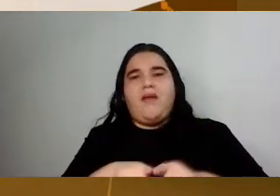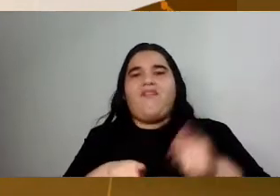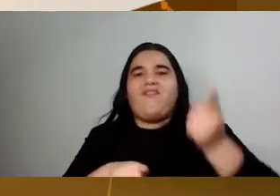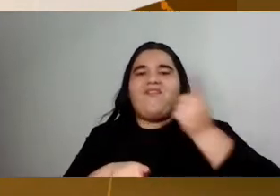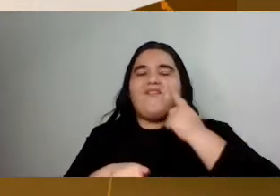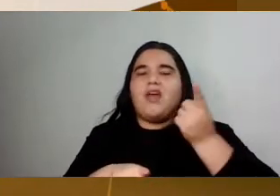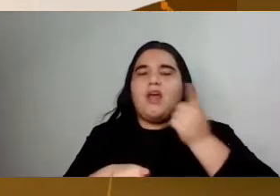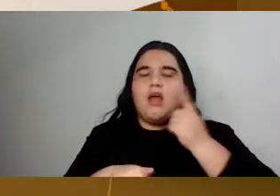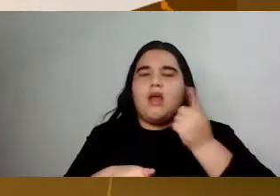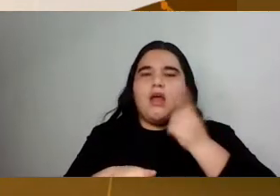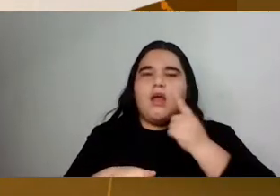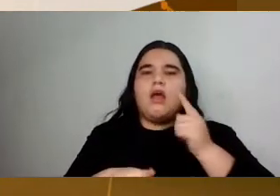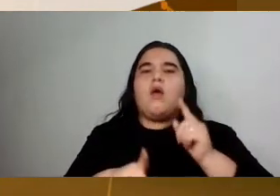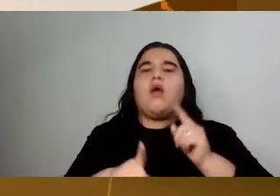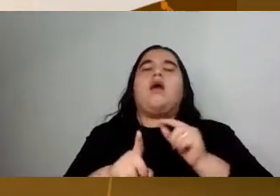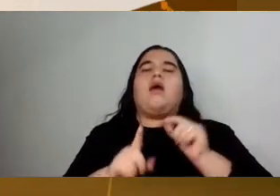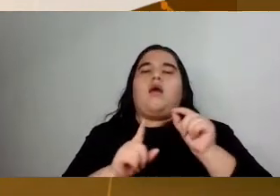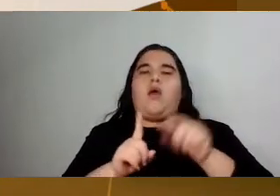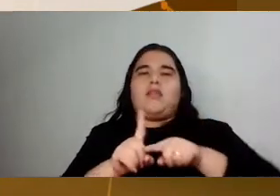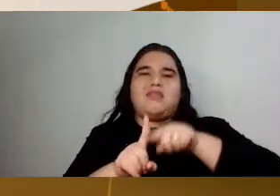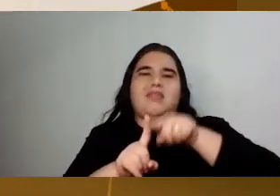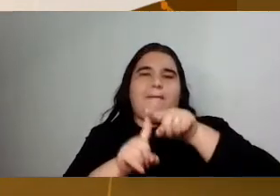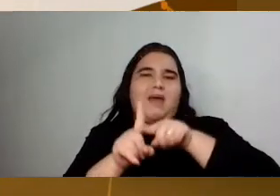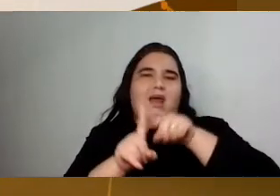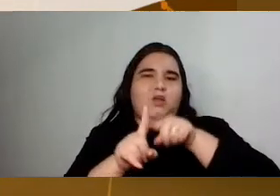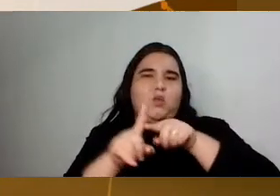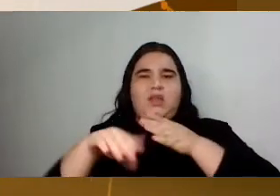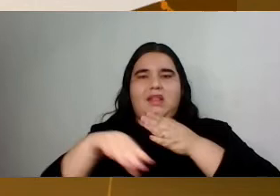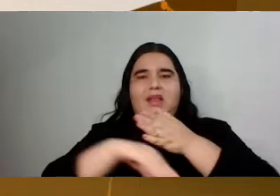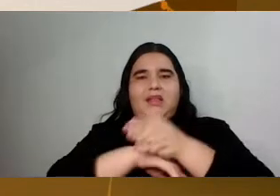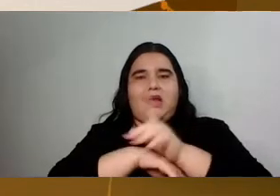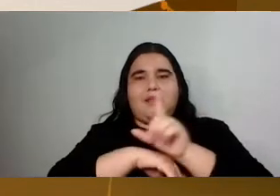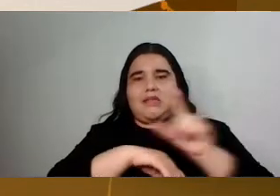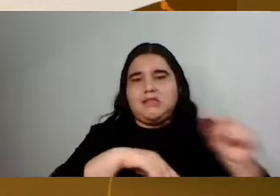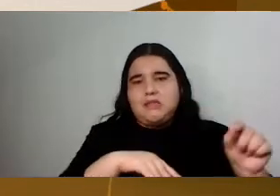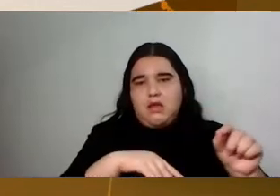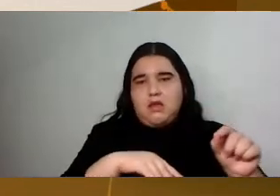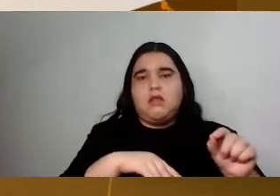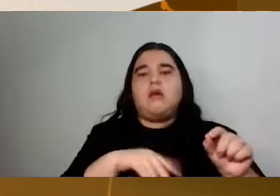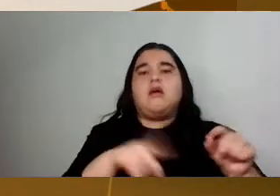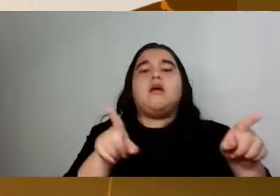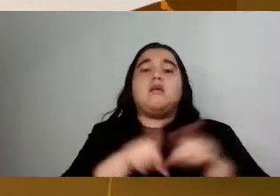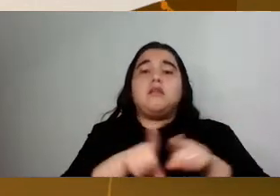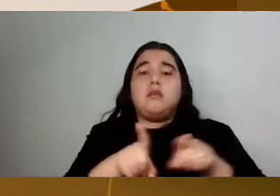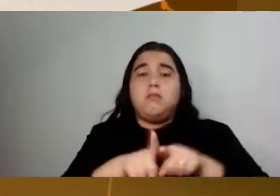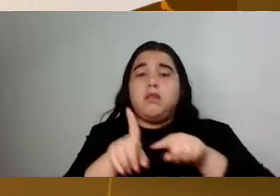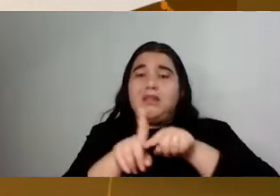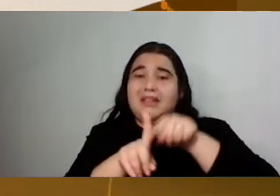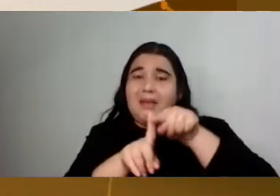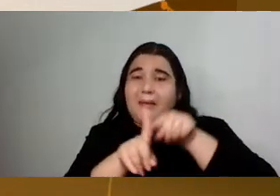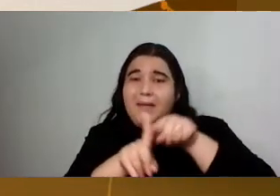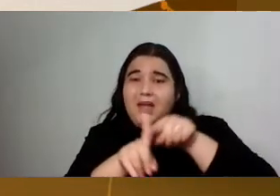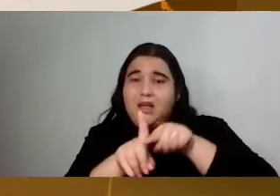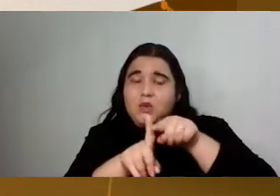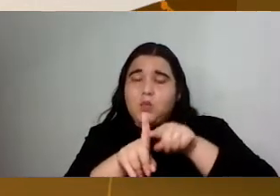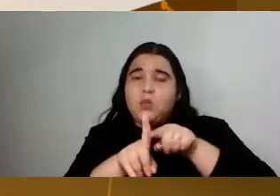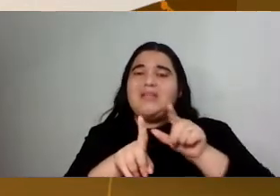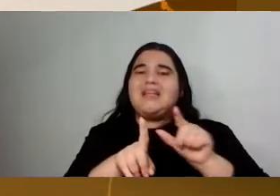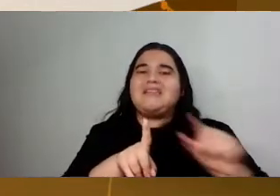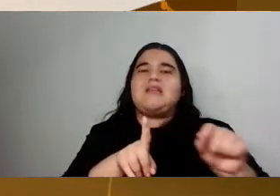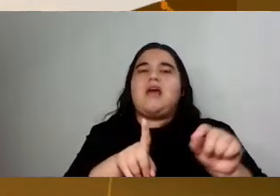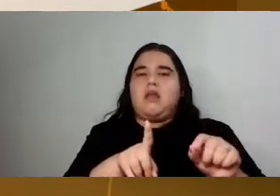a temperatura na saída da resistência e a temperatura na saída da máquina,